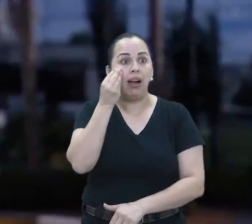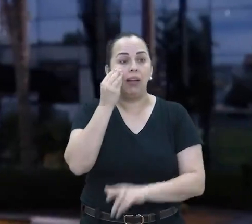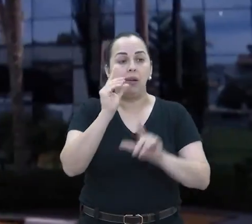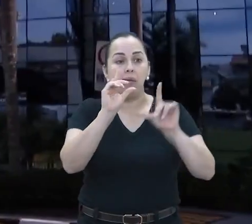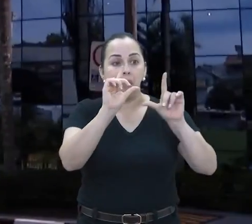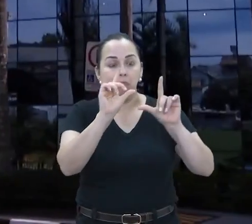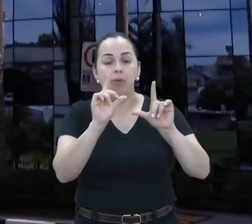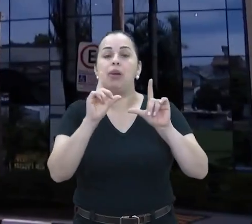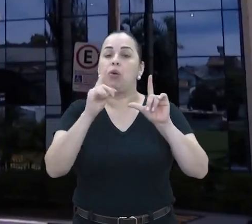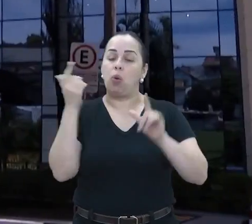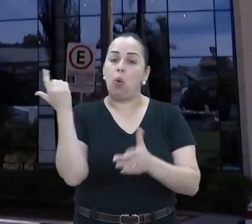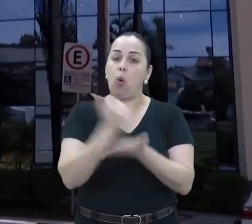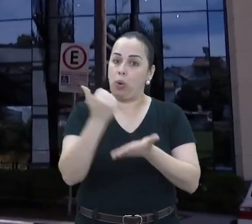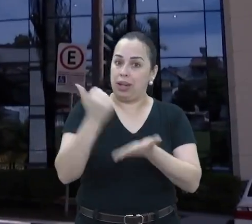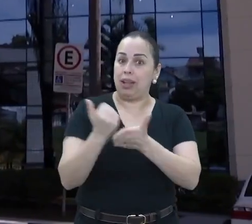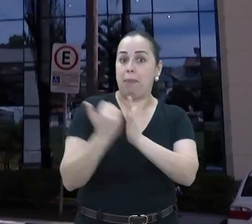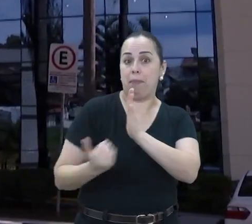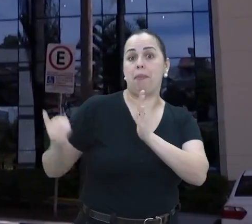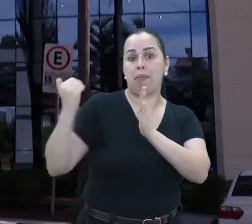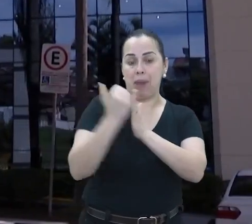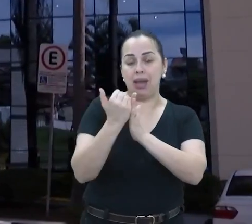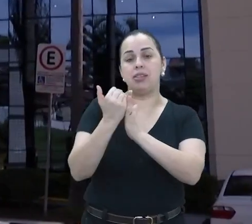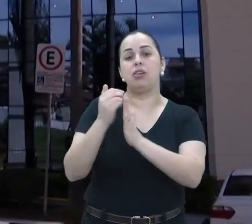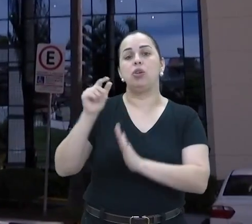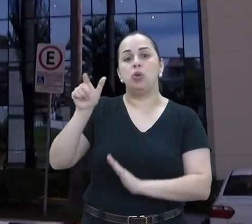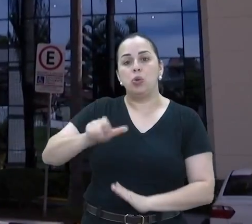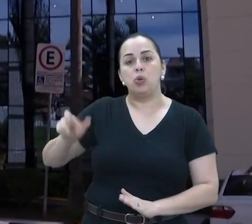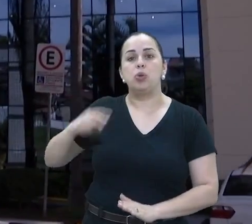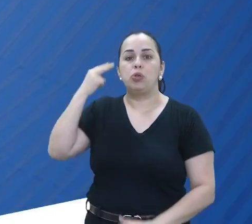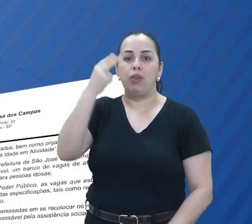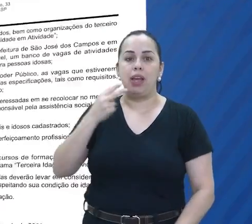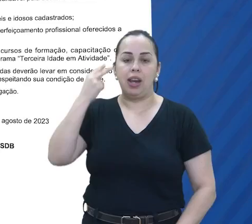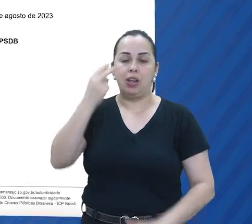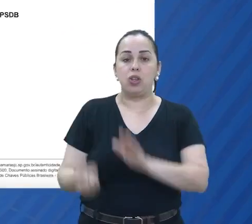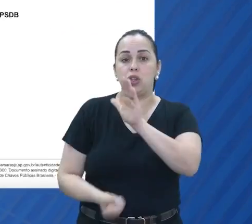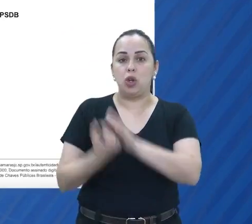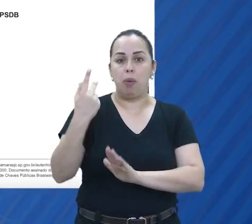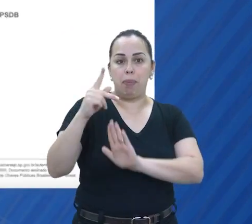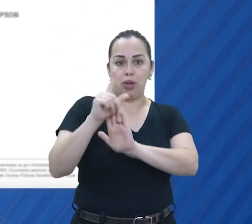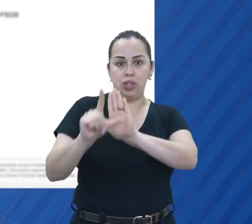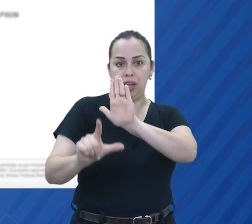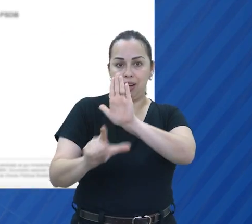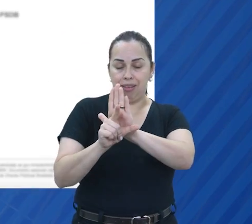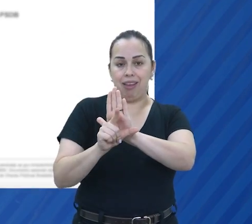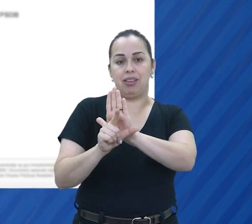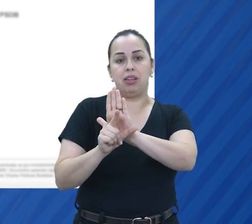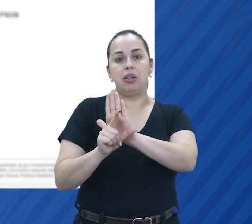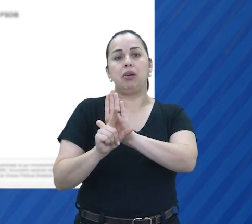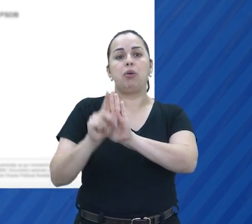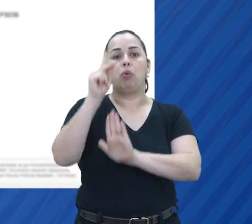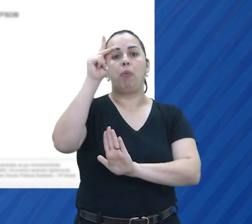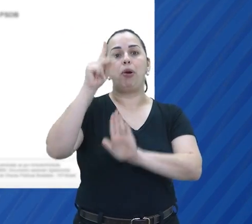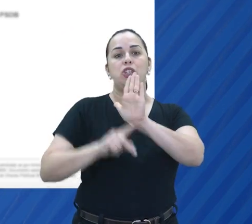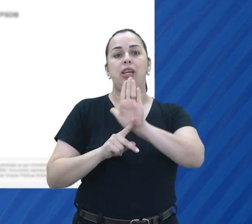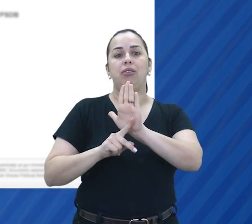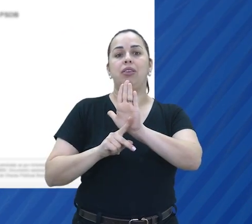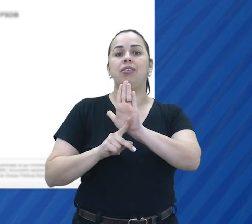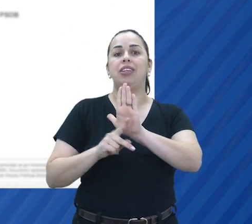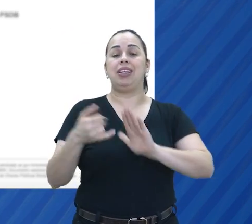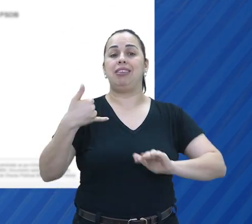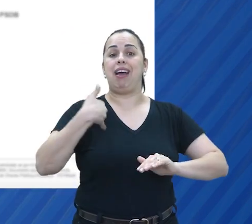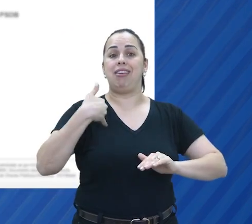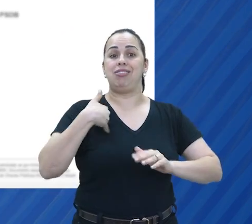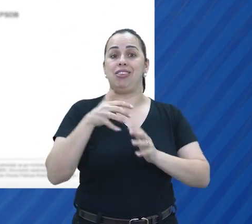problema, a Câmara de São José aprovou um projeto de lei que cria o programa Terceira Idade em